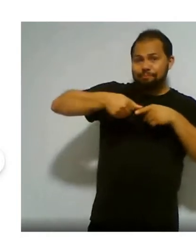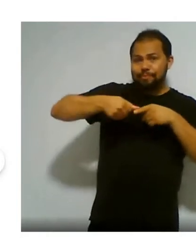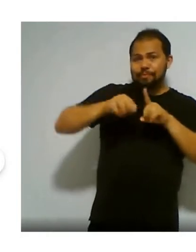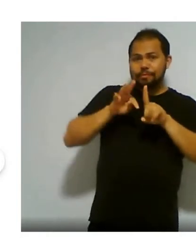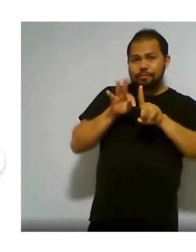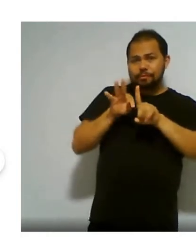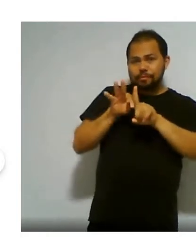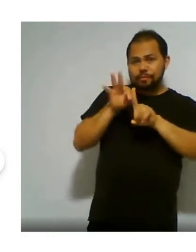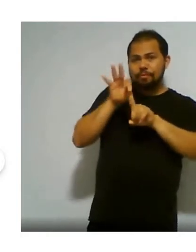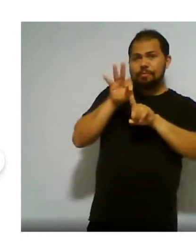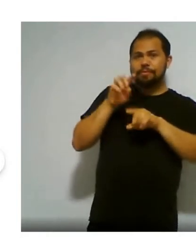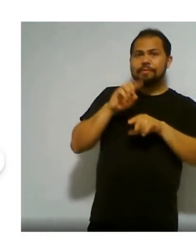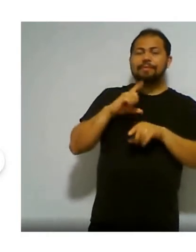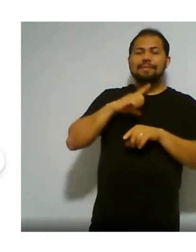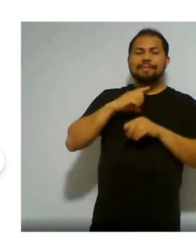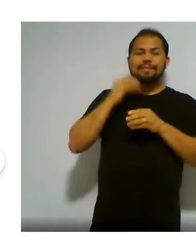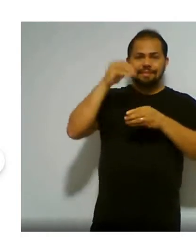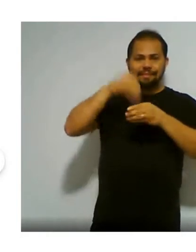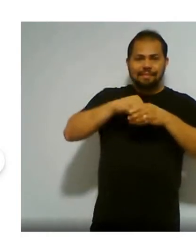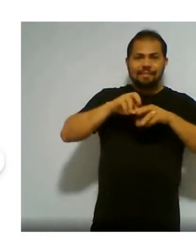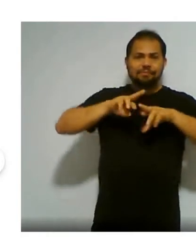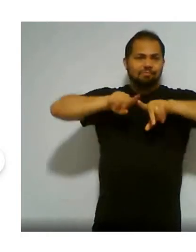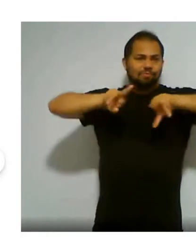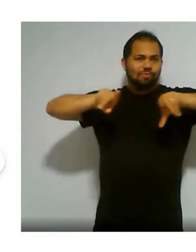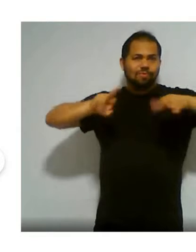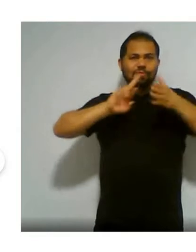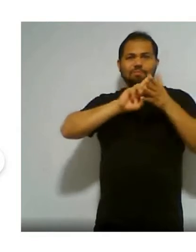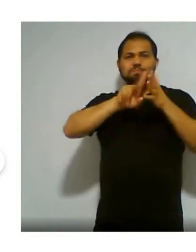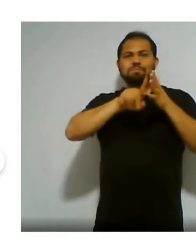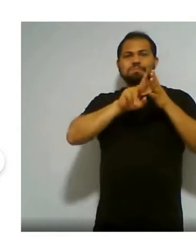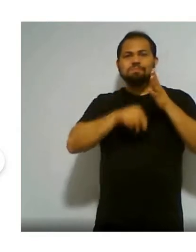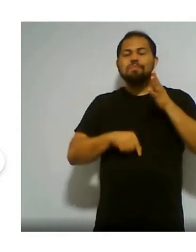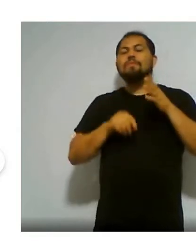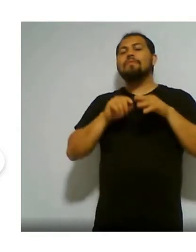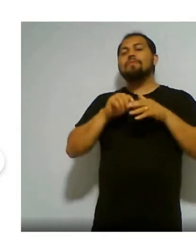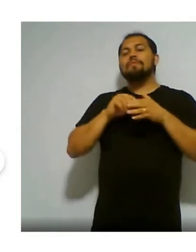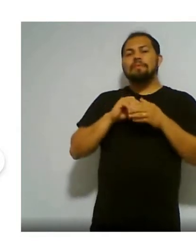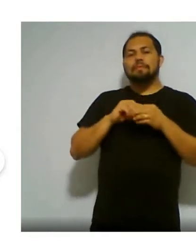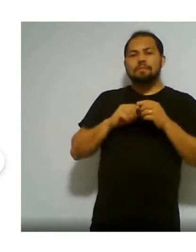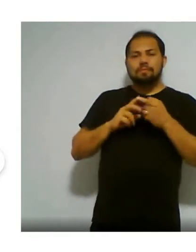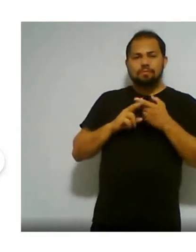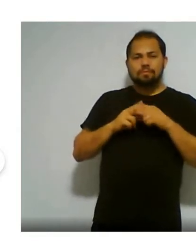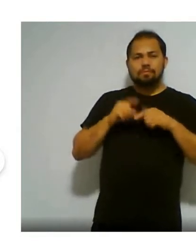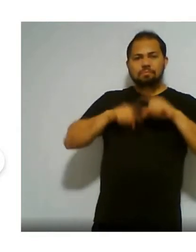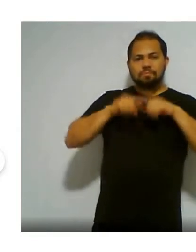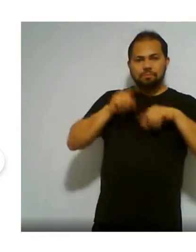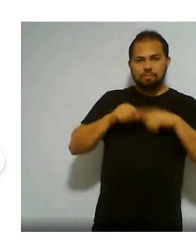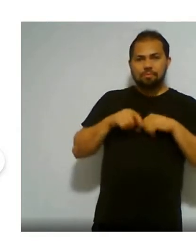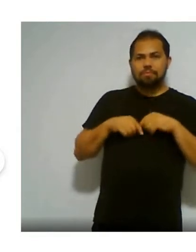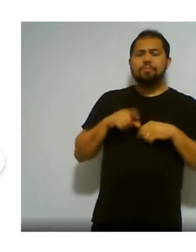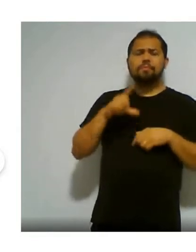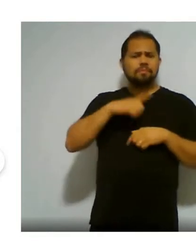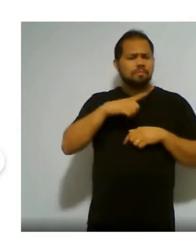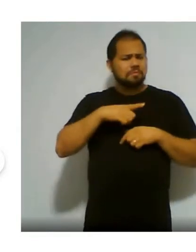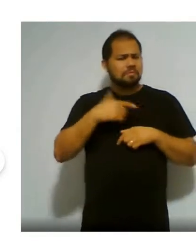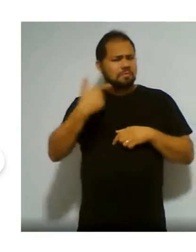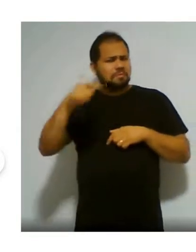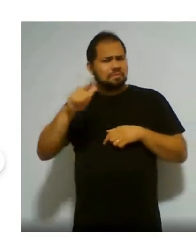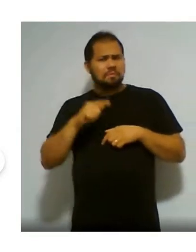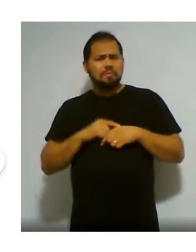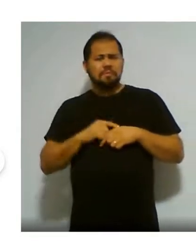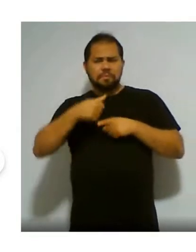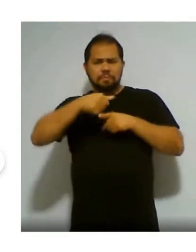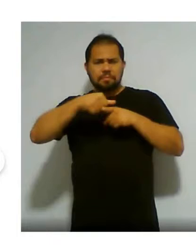formando aquele composto. Então você vai ter uma pasta térmica mais simples, que basicamente vai ser algum derivado de petróleo, né?